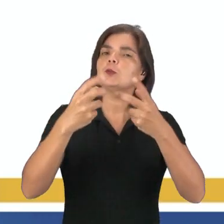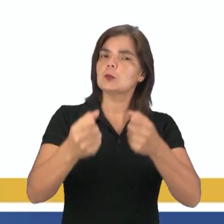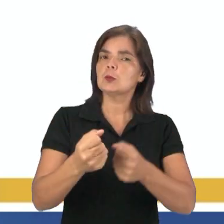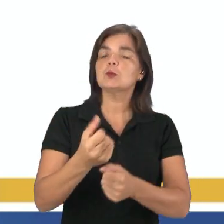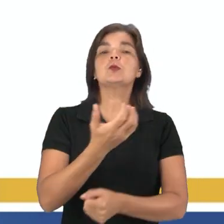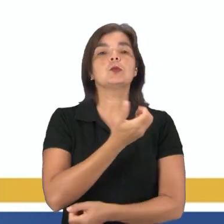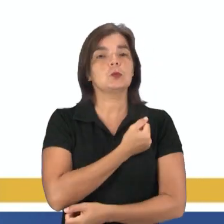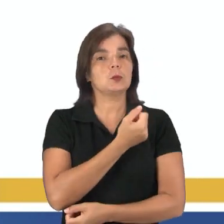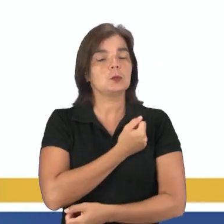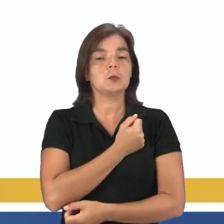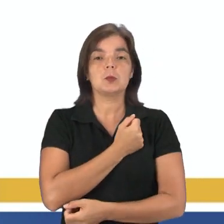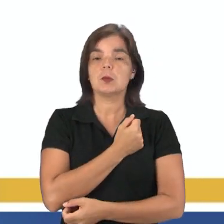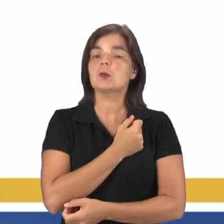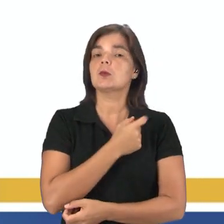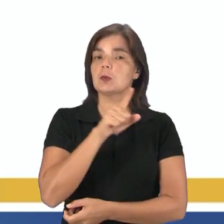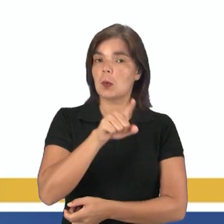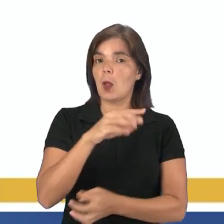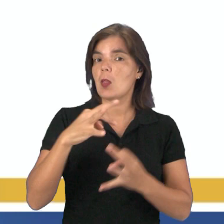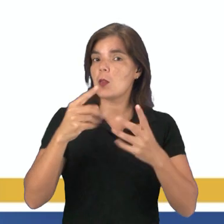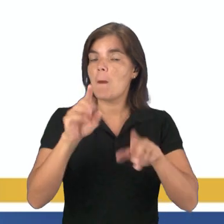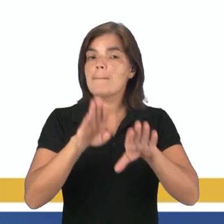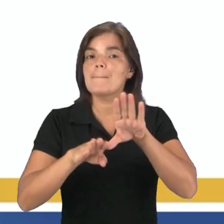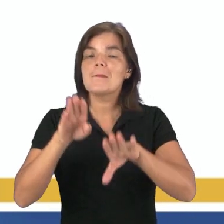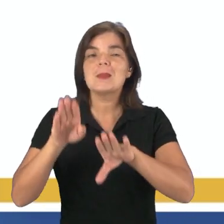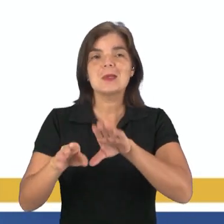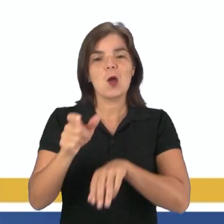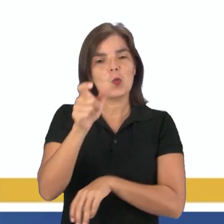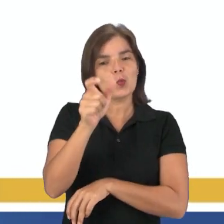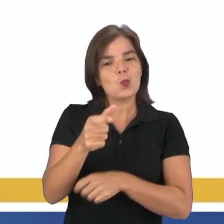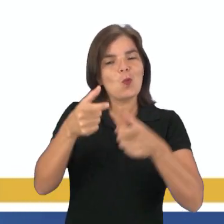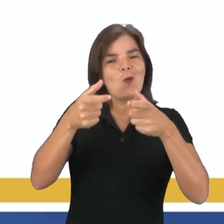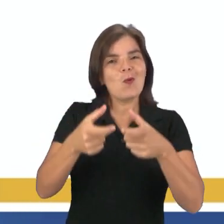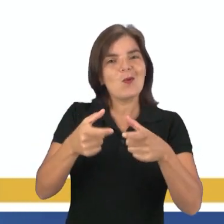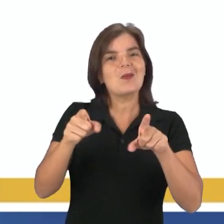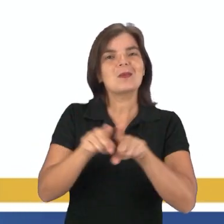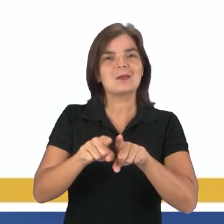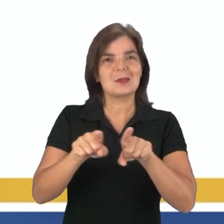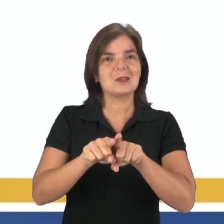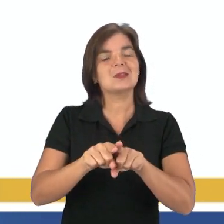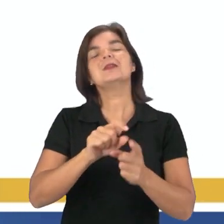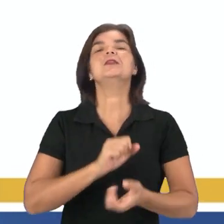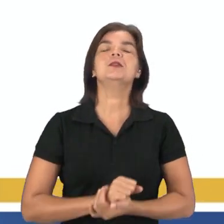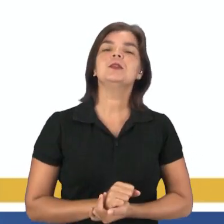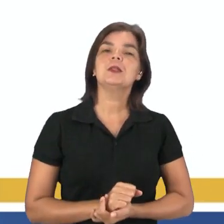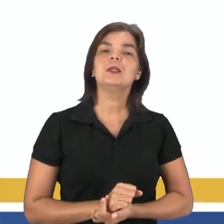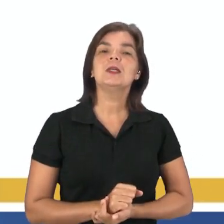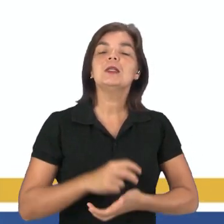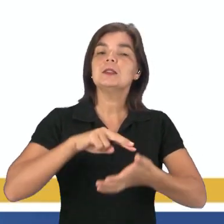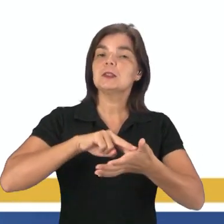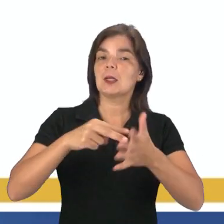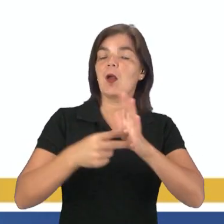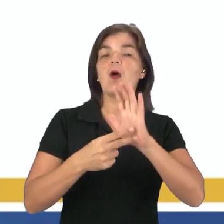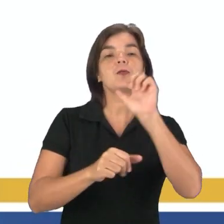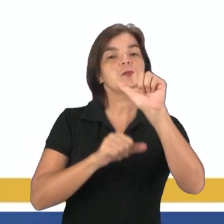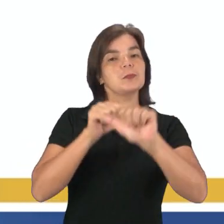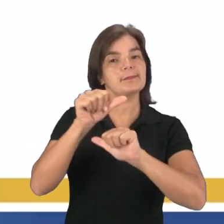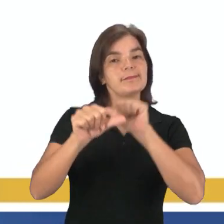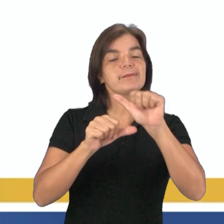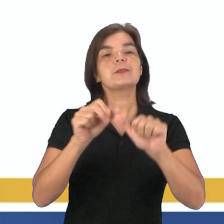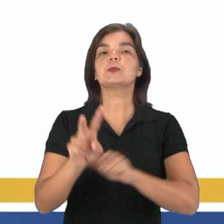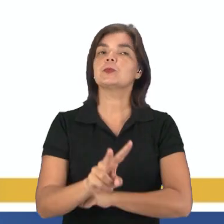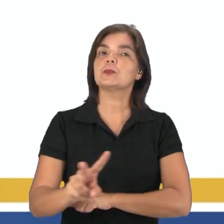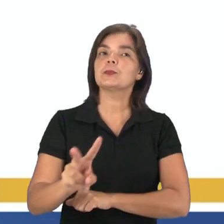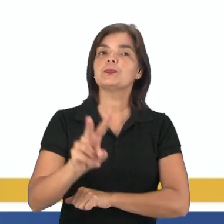aqueles algarismos são 8, não são? Mas de acordo com a posição que ele está no número, vai alterar o